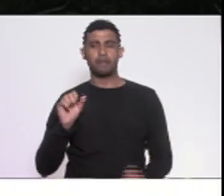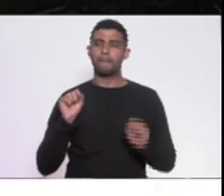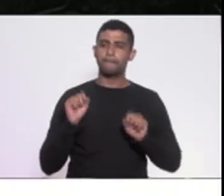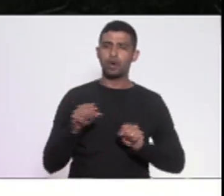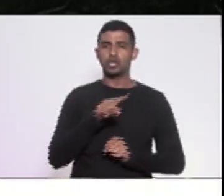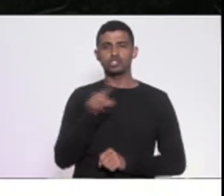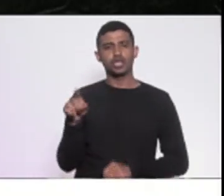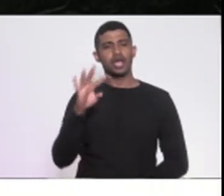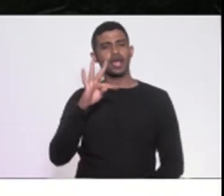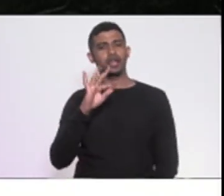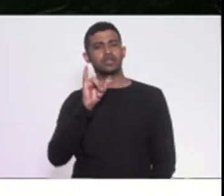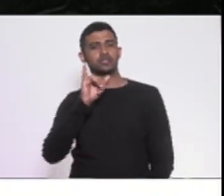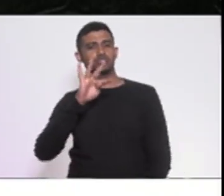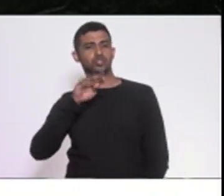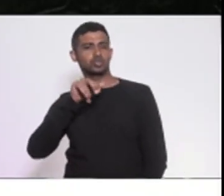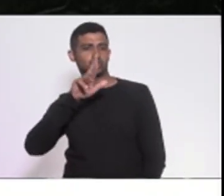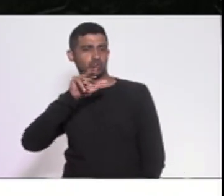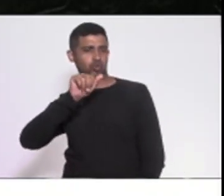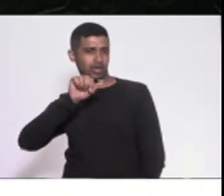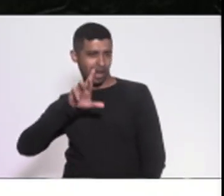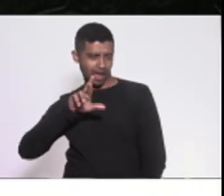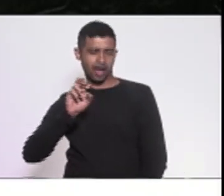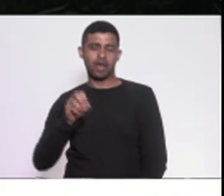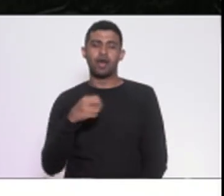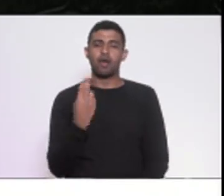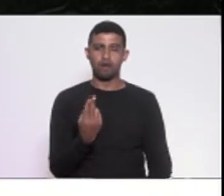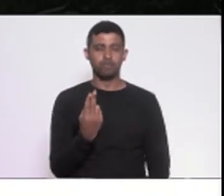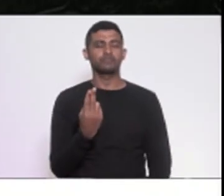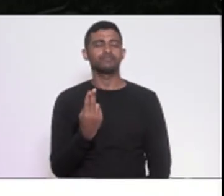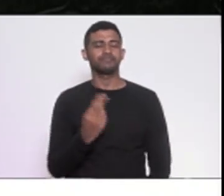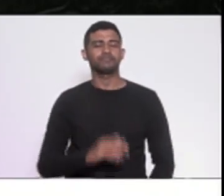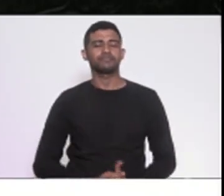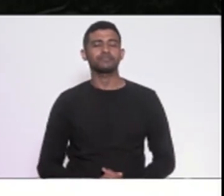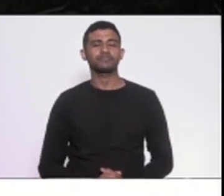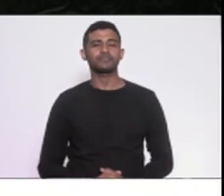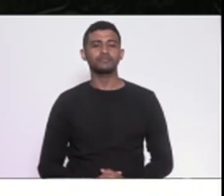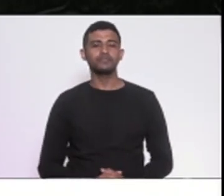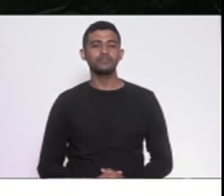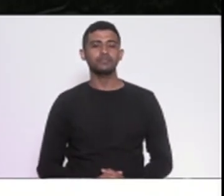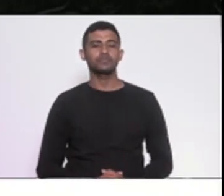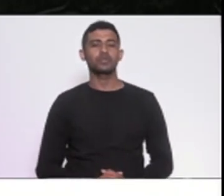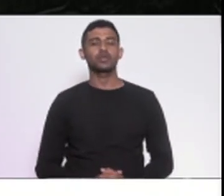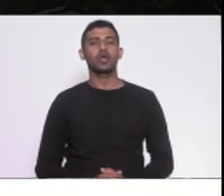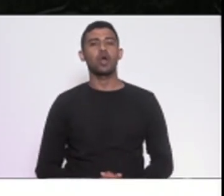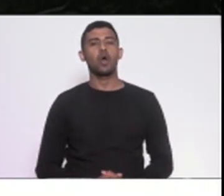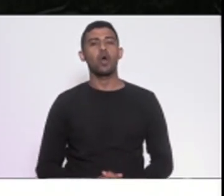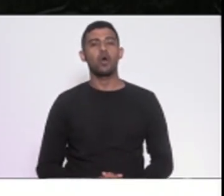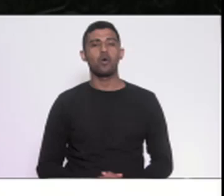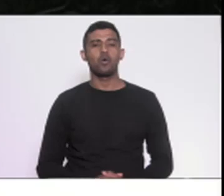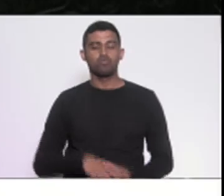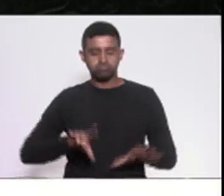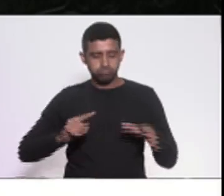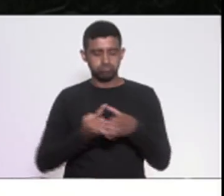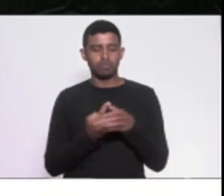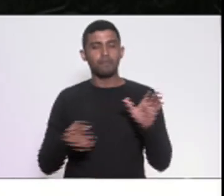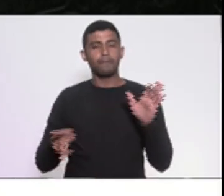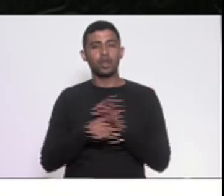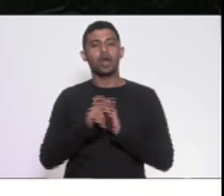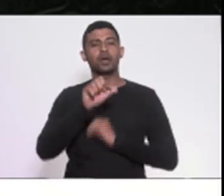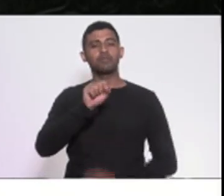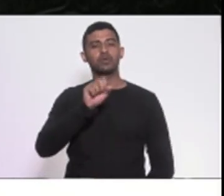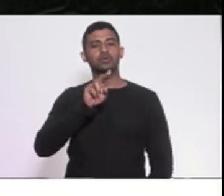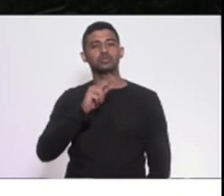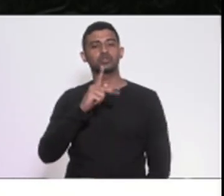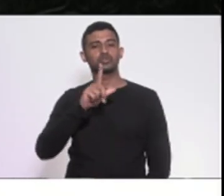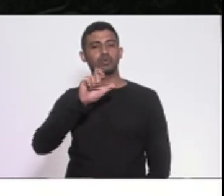de titular ou na condição de membro suplente. Quero, antes de passar a